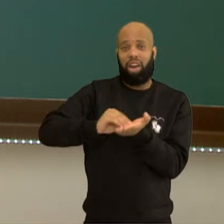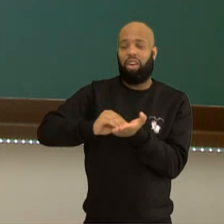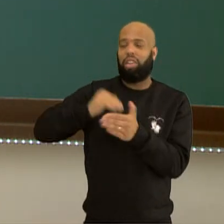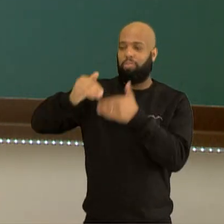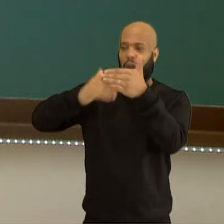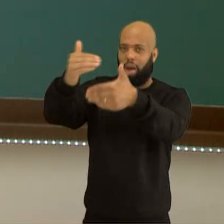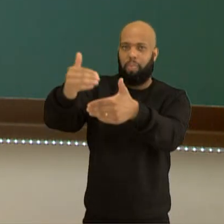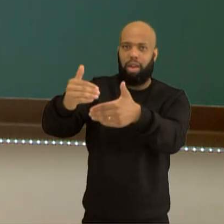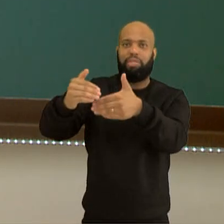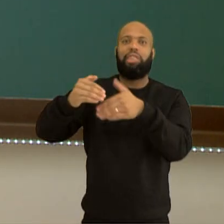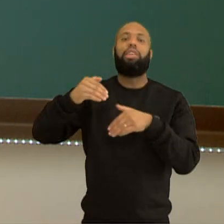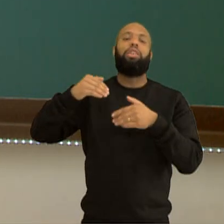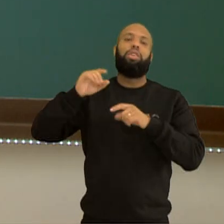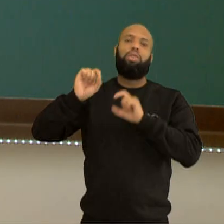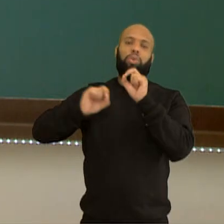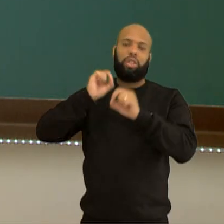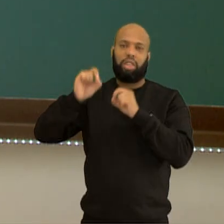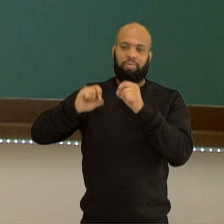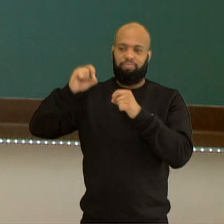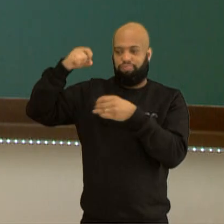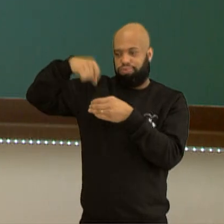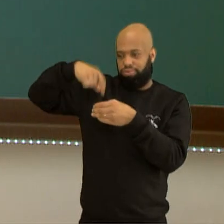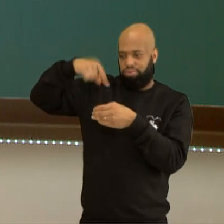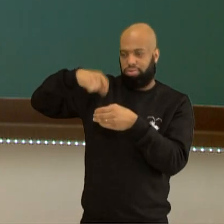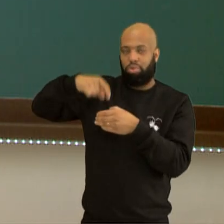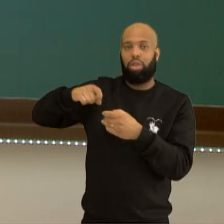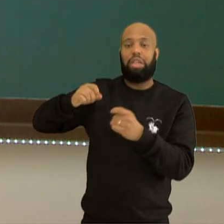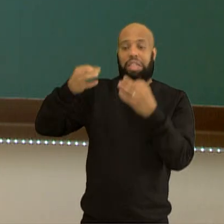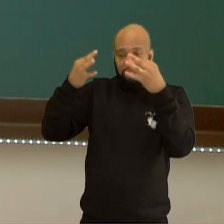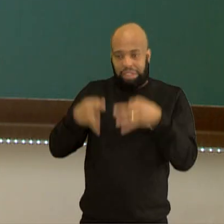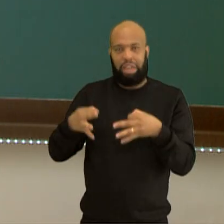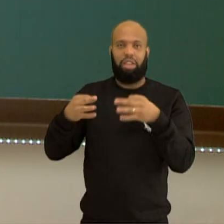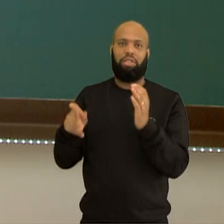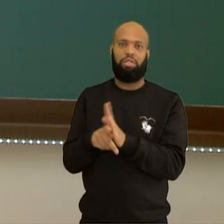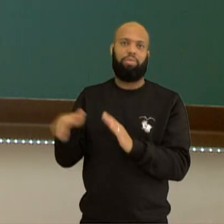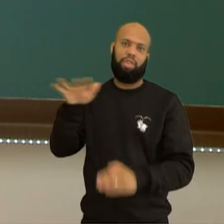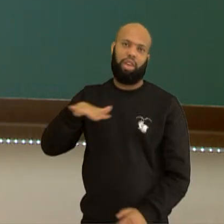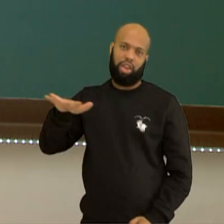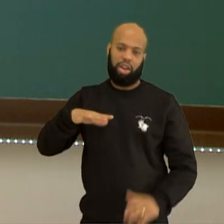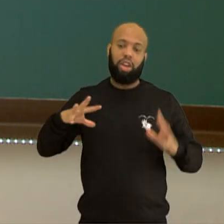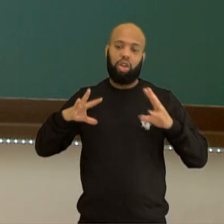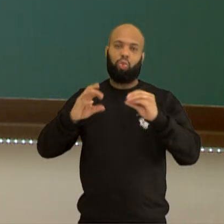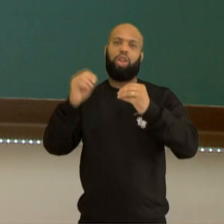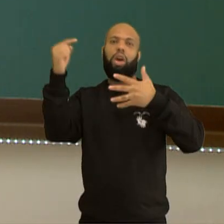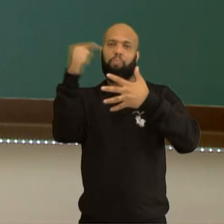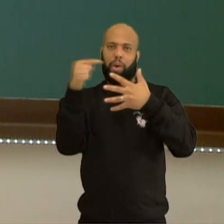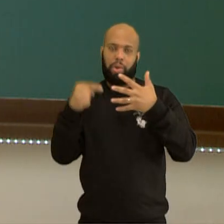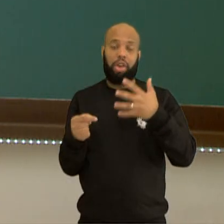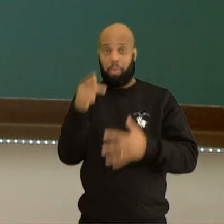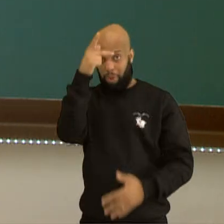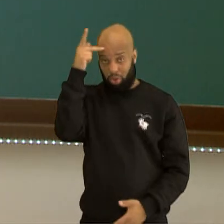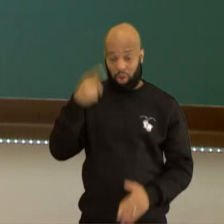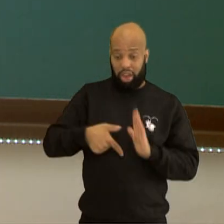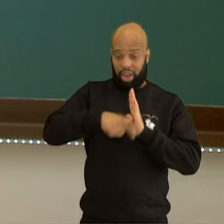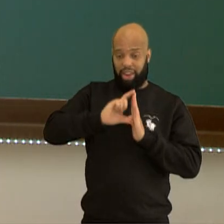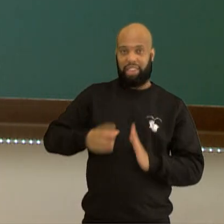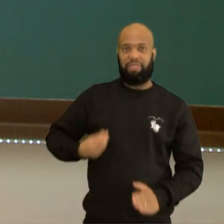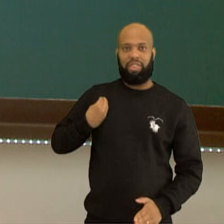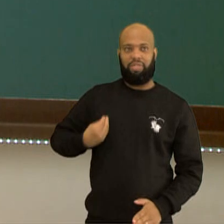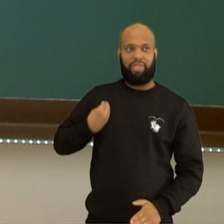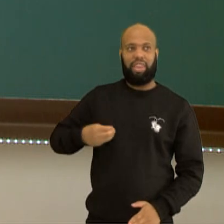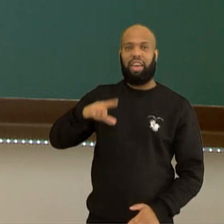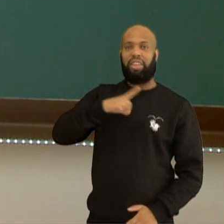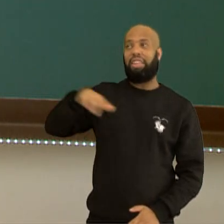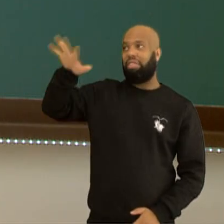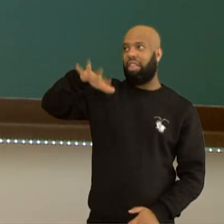uma agricultura mais efetiva naquela área. E aí tudo isso faz com que as pessoas que moravam, por exemplo, inclusive no